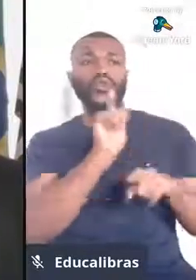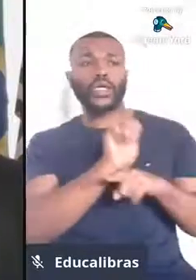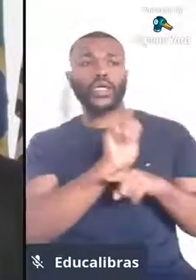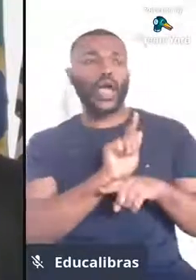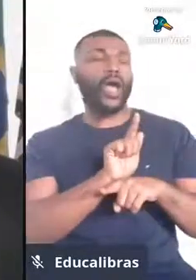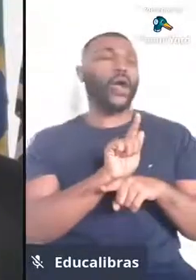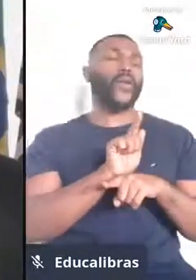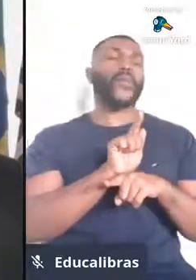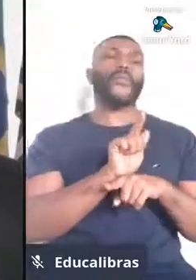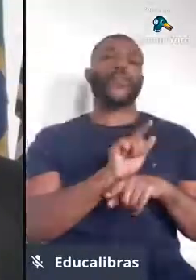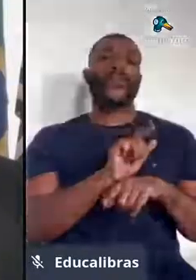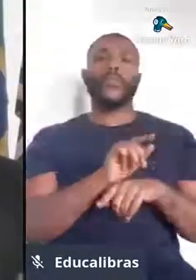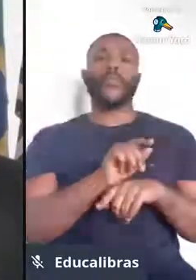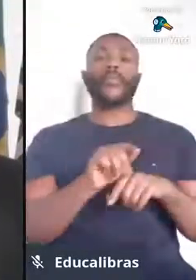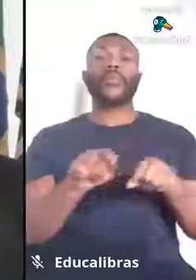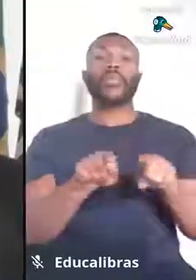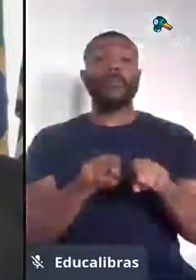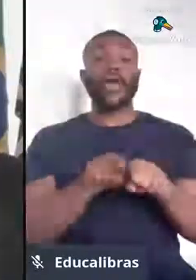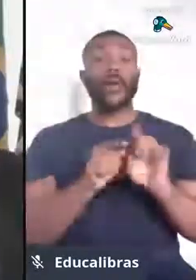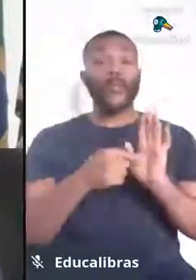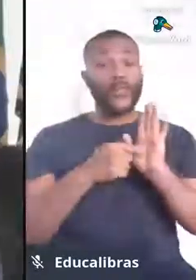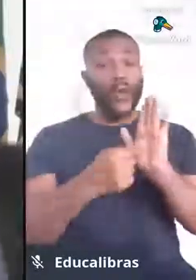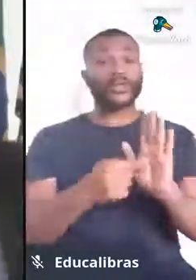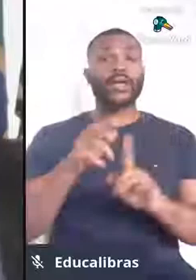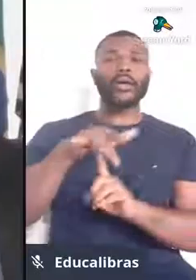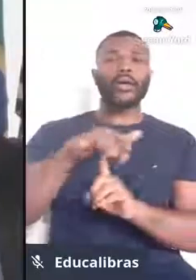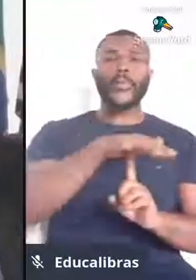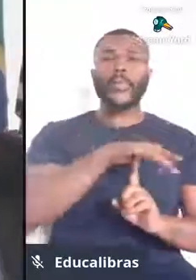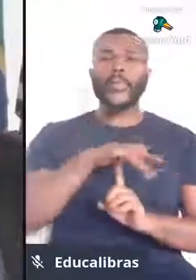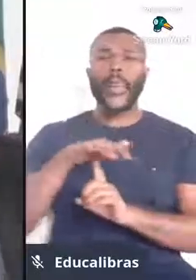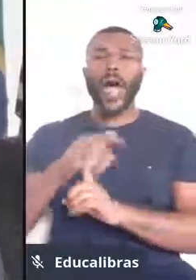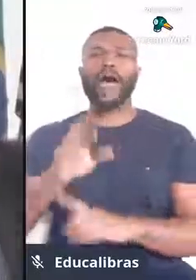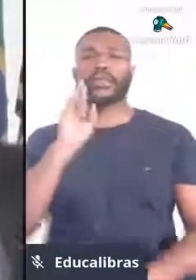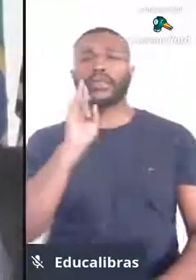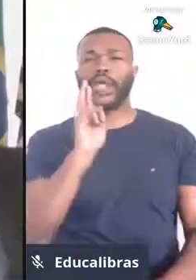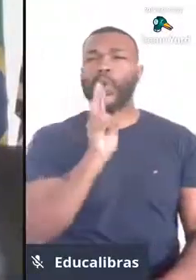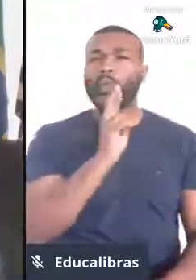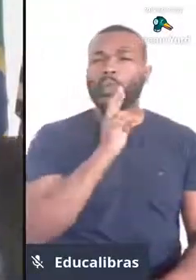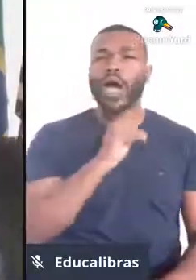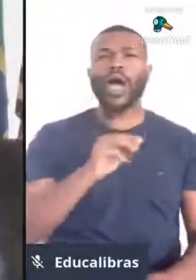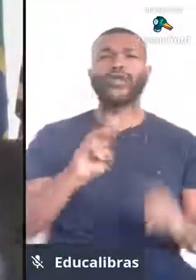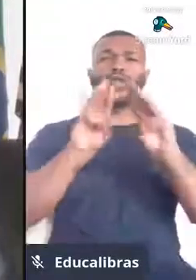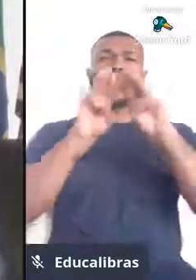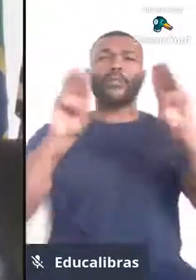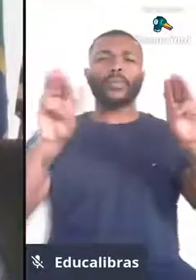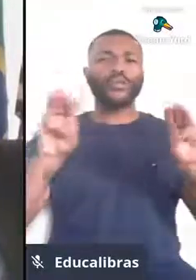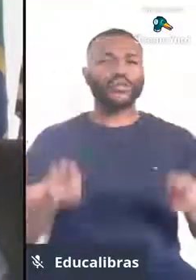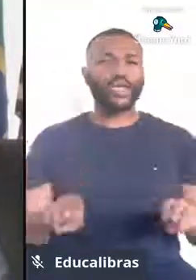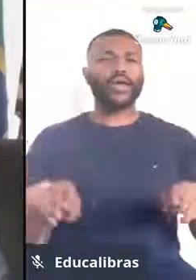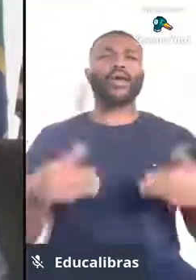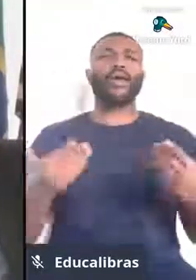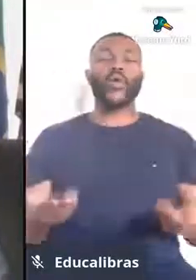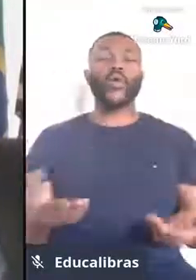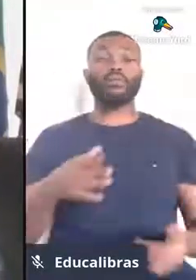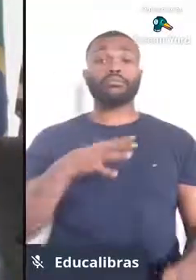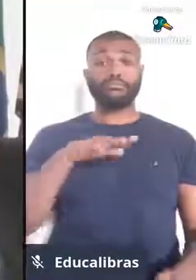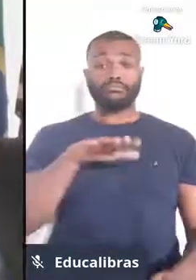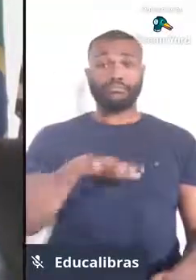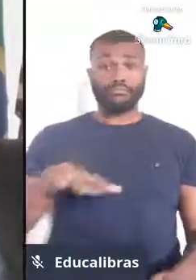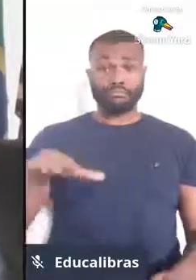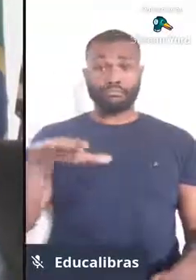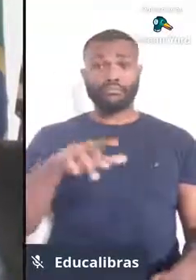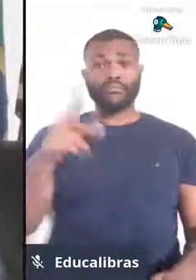da nossa riqueza gastronômica, dos nossos museus, né? De nós sermos uma cidade que é